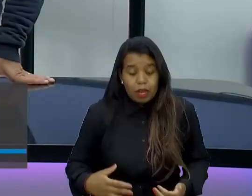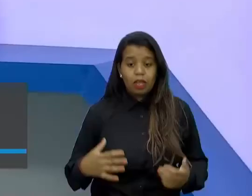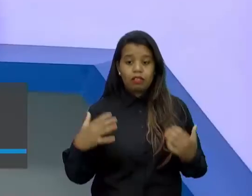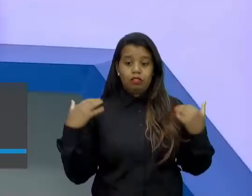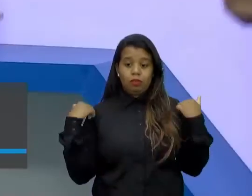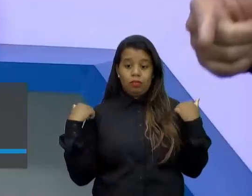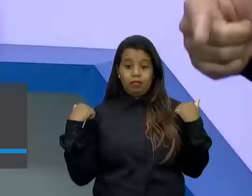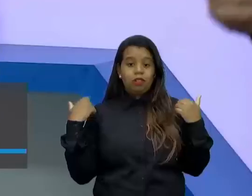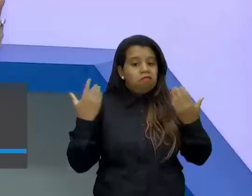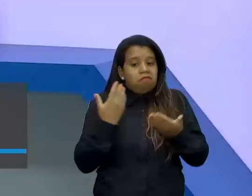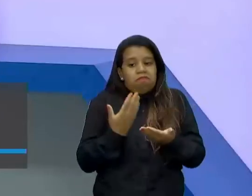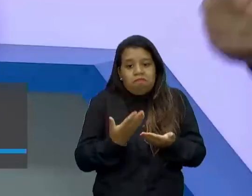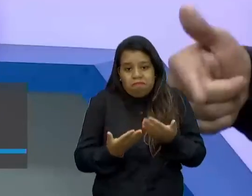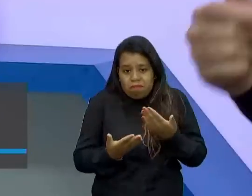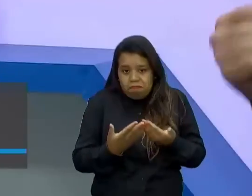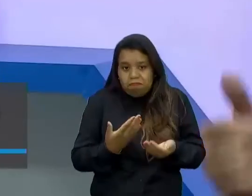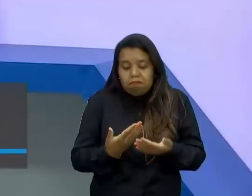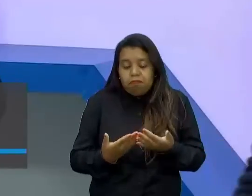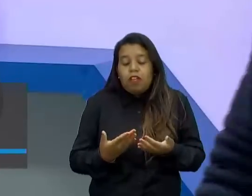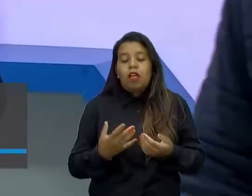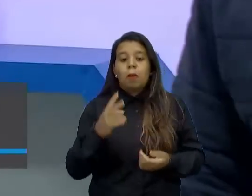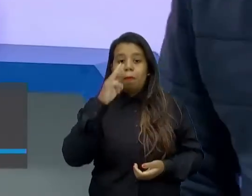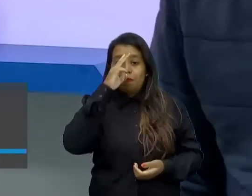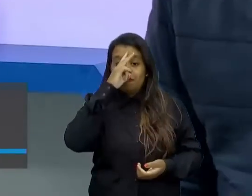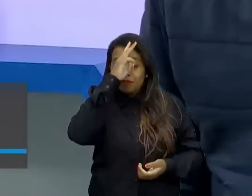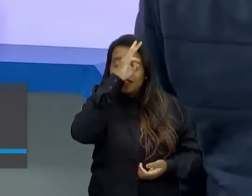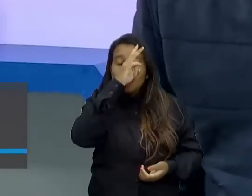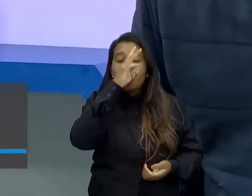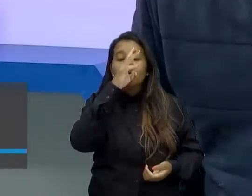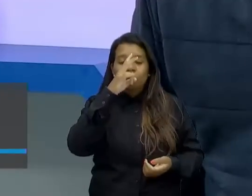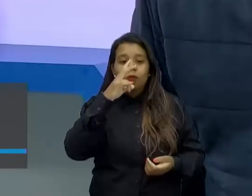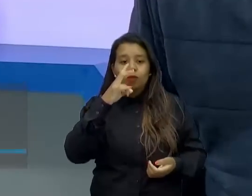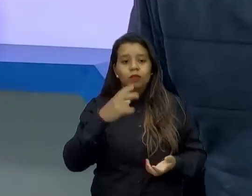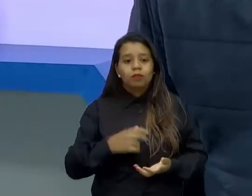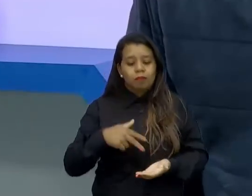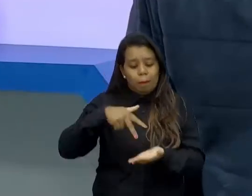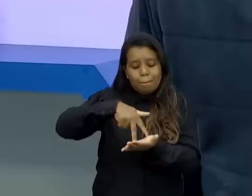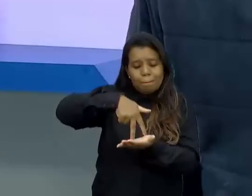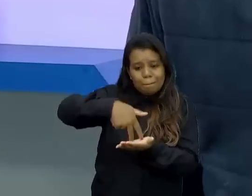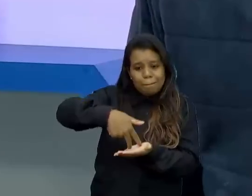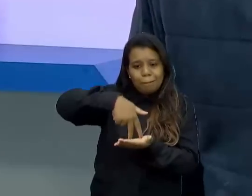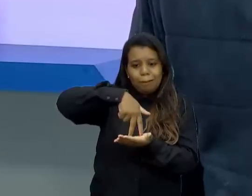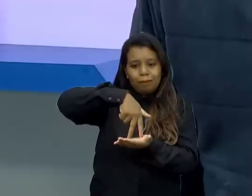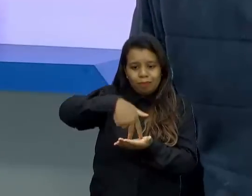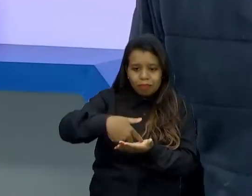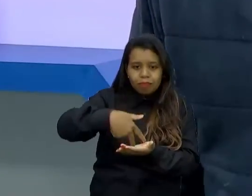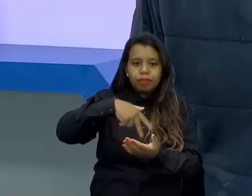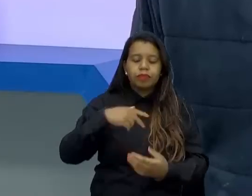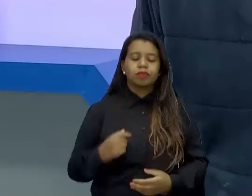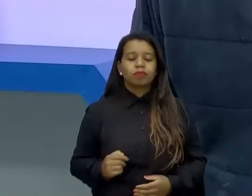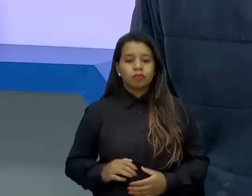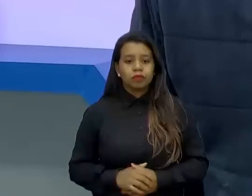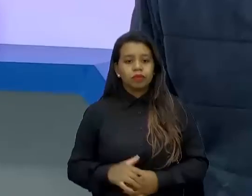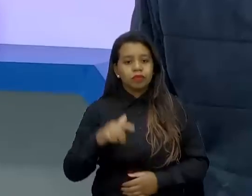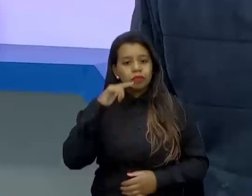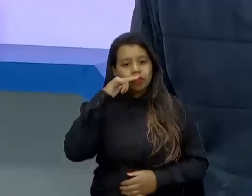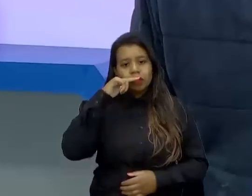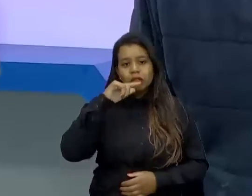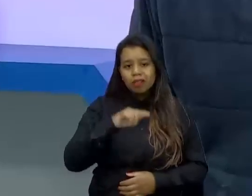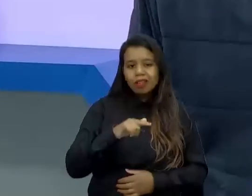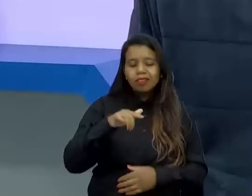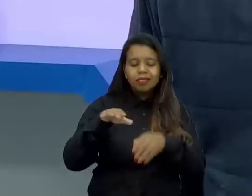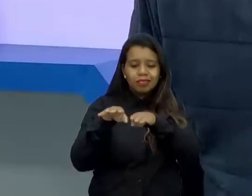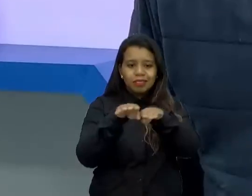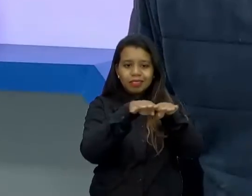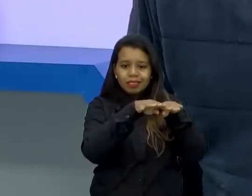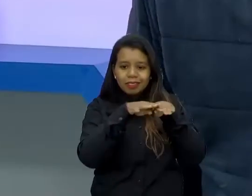trás, para a gente ter certeza que a força que a gente está utilizando, no caso, a nossa força, né, gravitacional, ela está